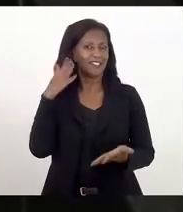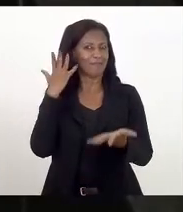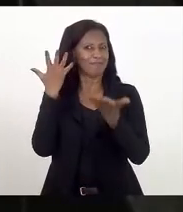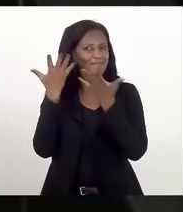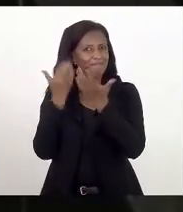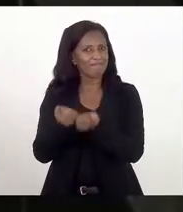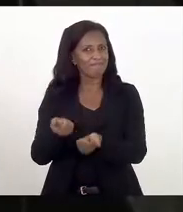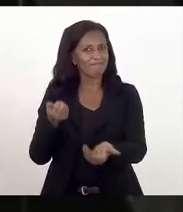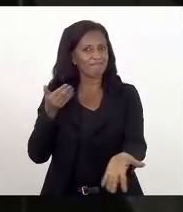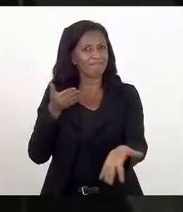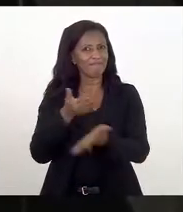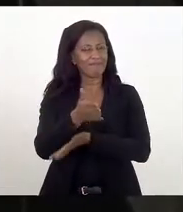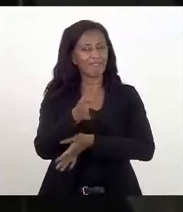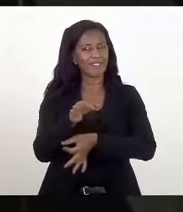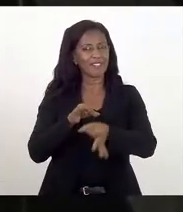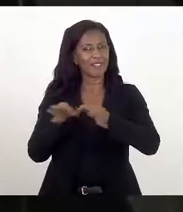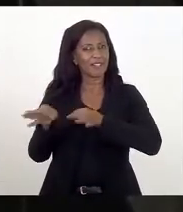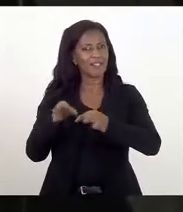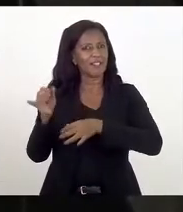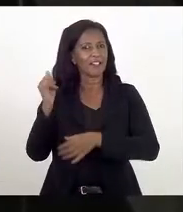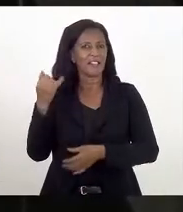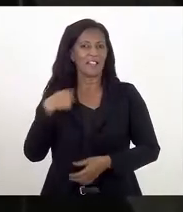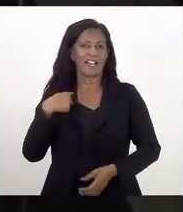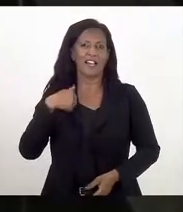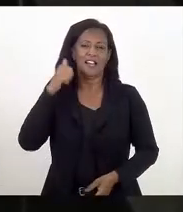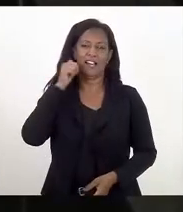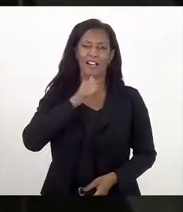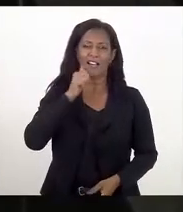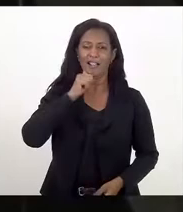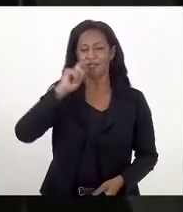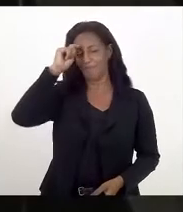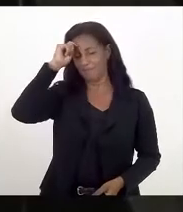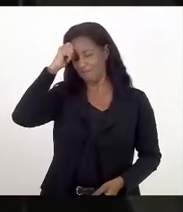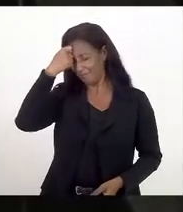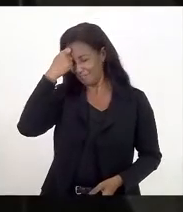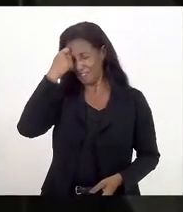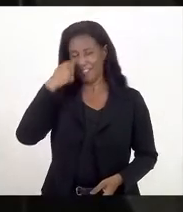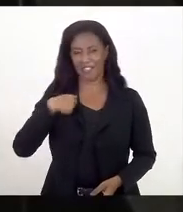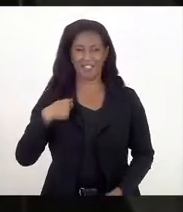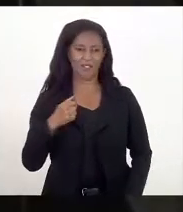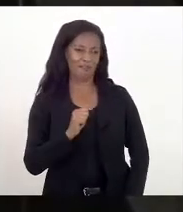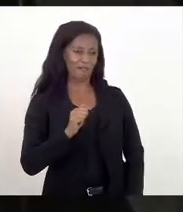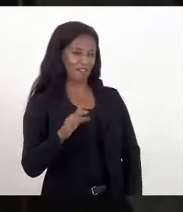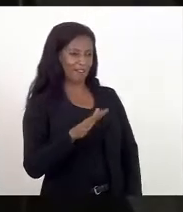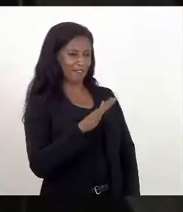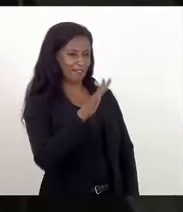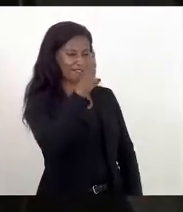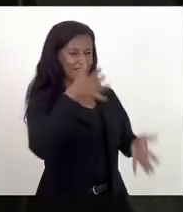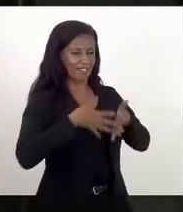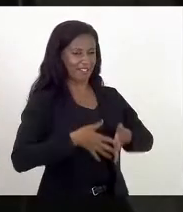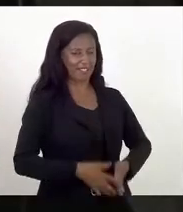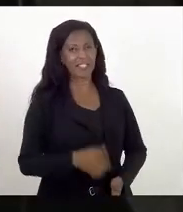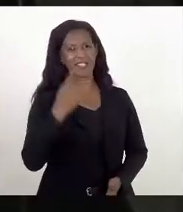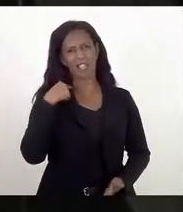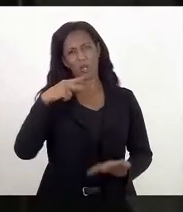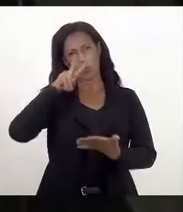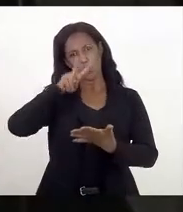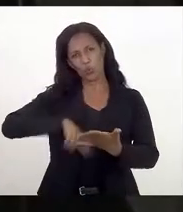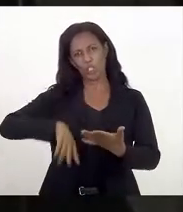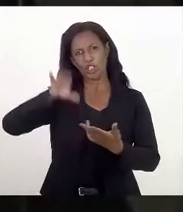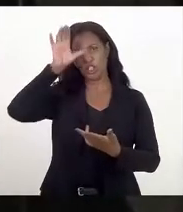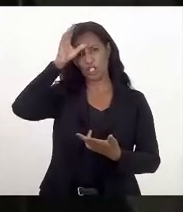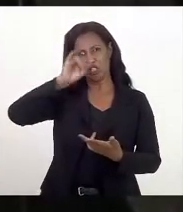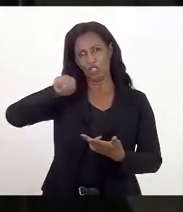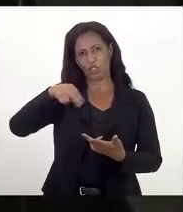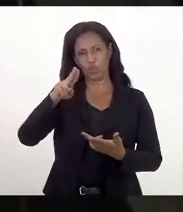fundamental. eu, como mulher negra, favelada, vi a citação aqui da deputada Renata, deputada Tia